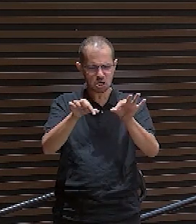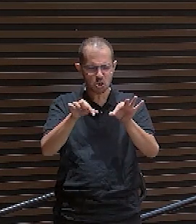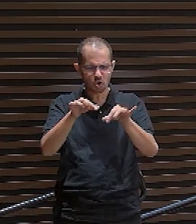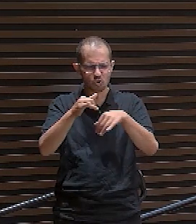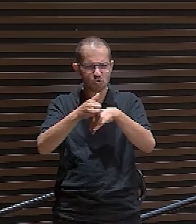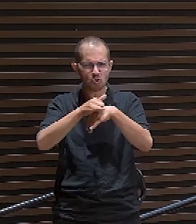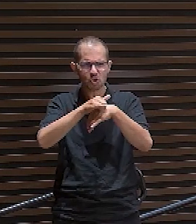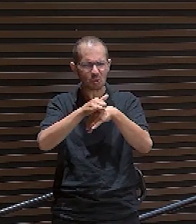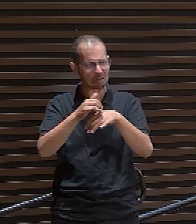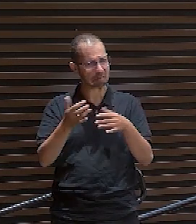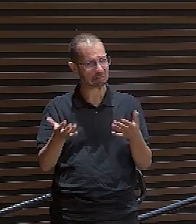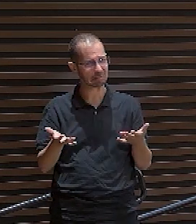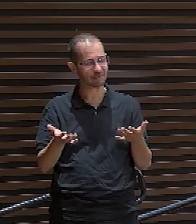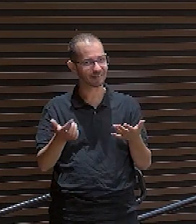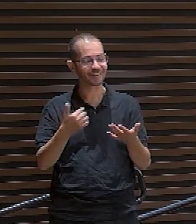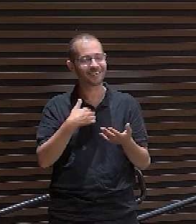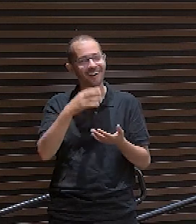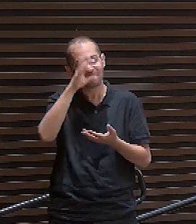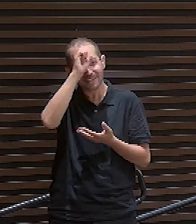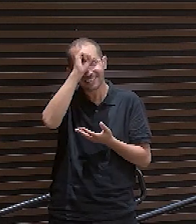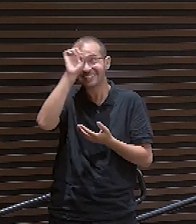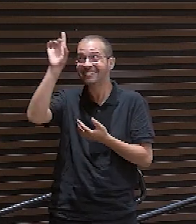E eu aprendi isso com Deus.